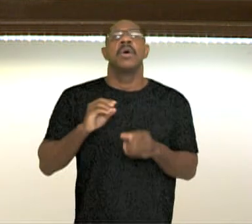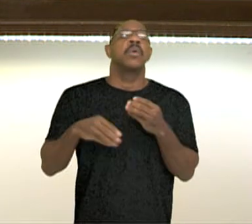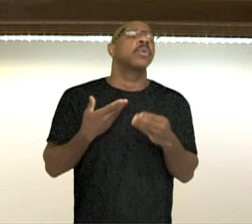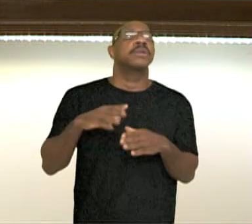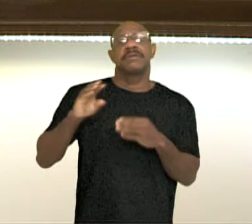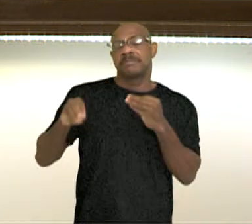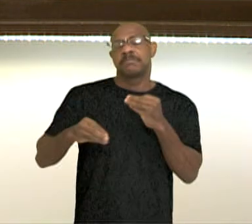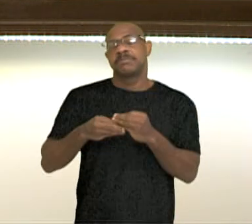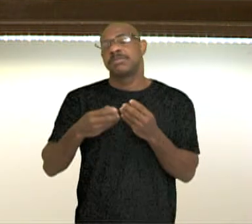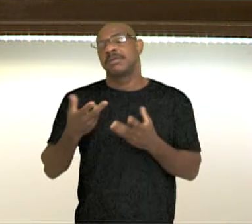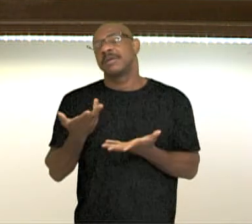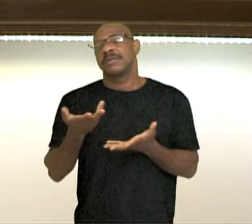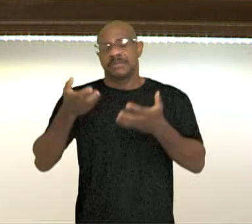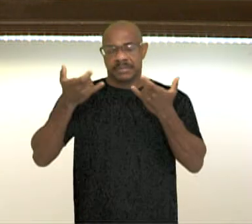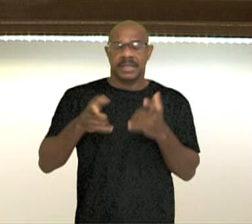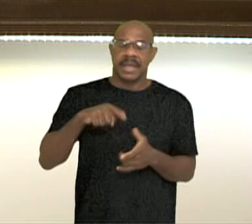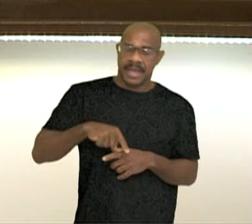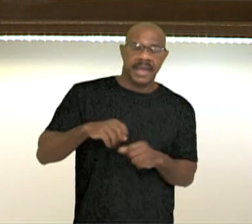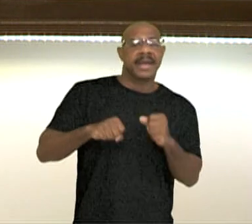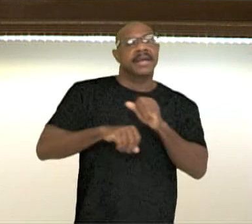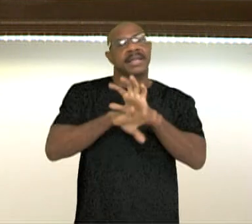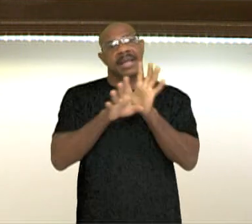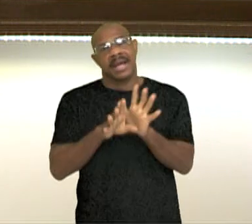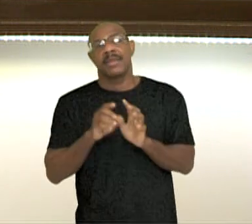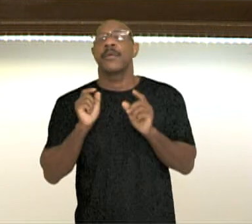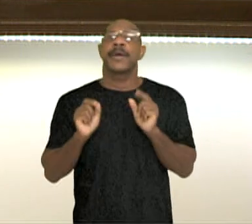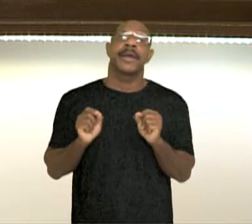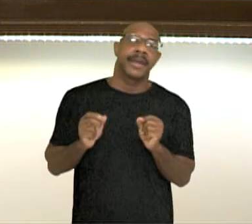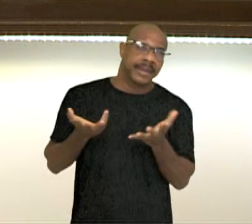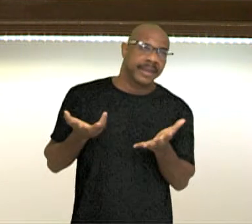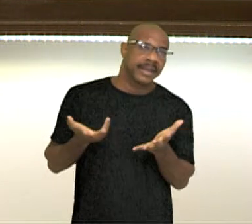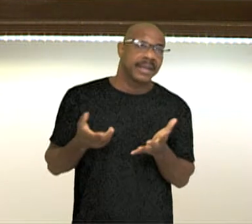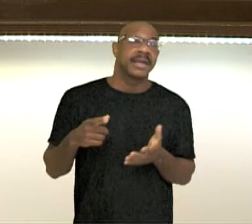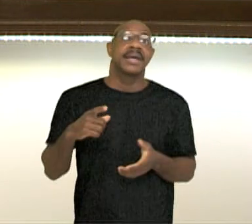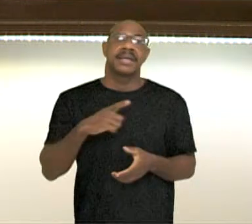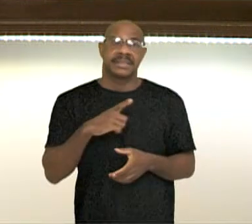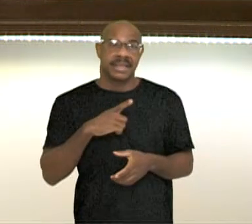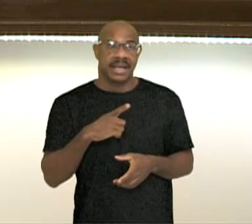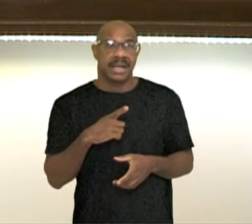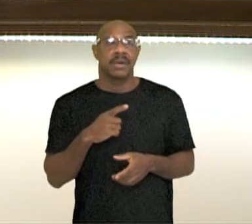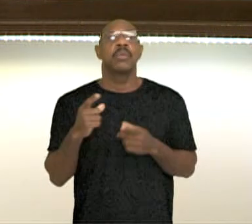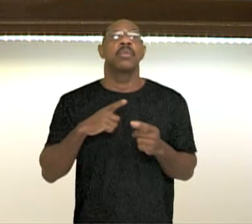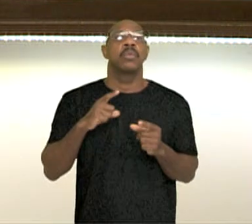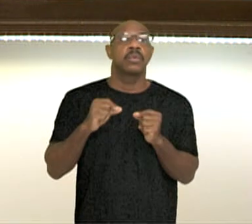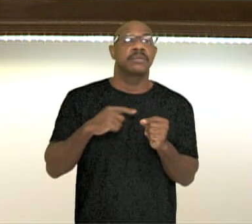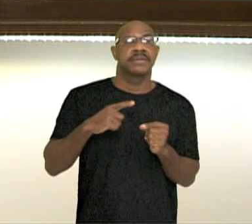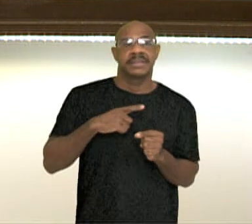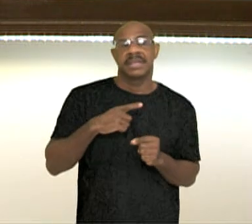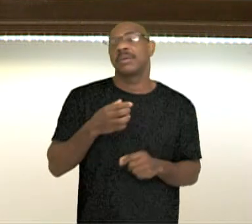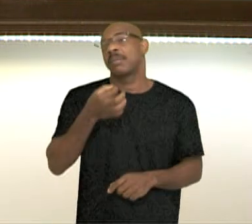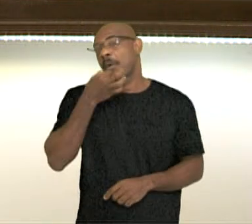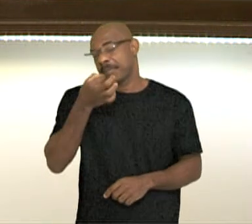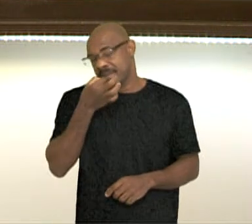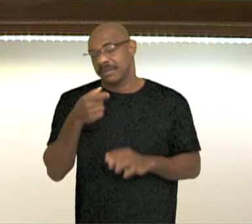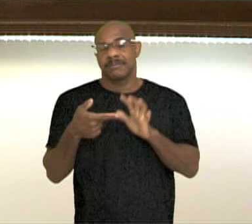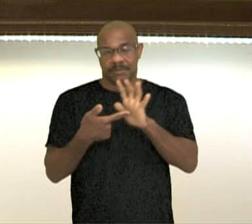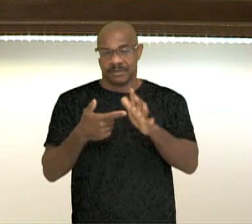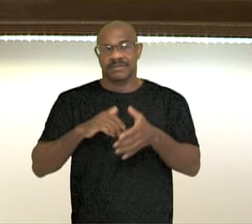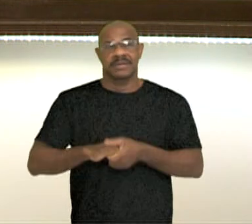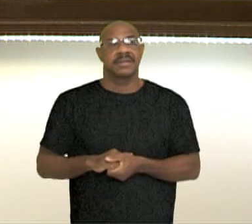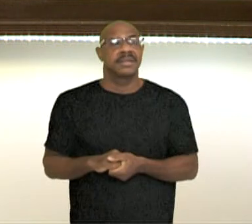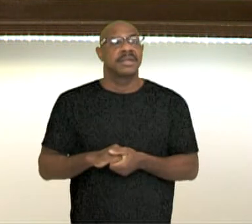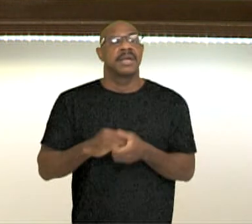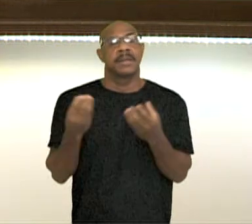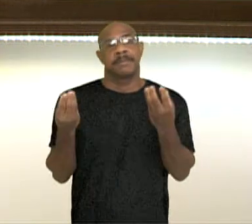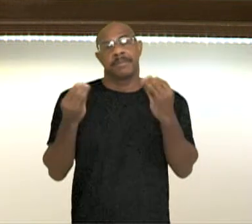aí a sua fala com é evidente que, está para vir ali uma opinião. Ele está